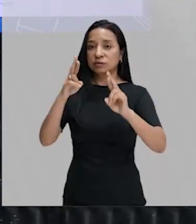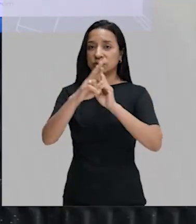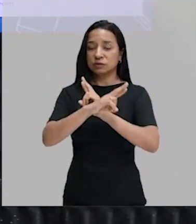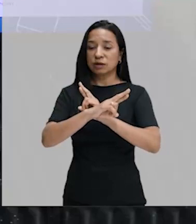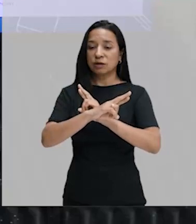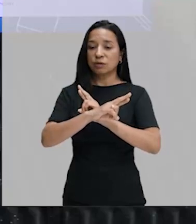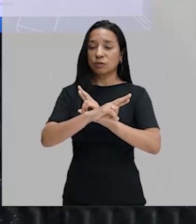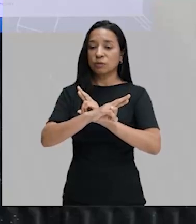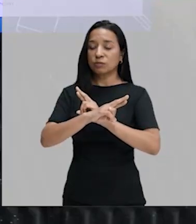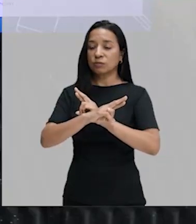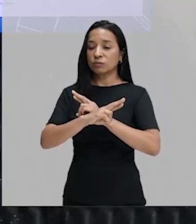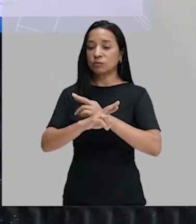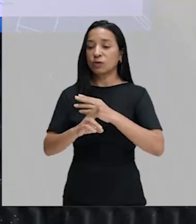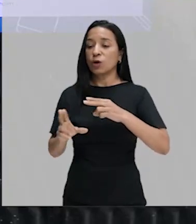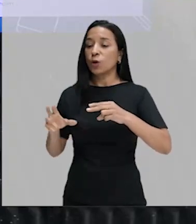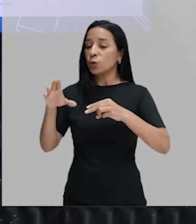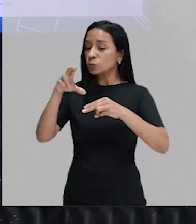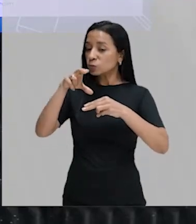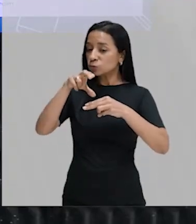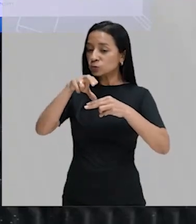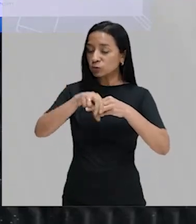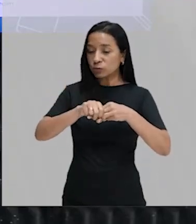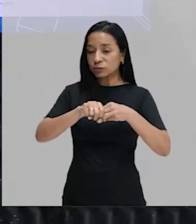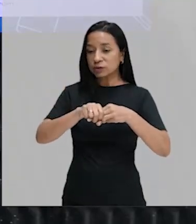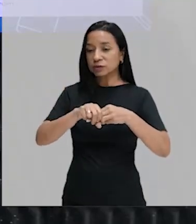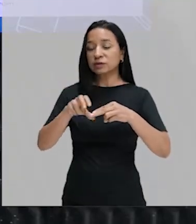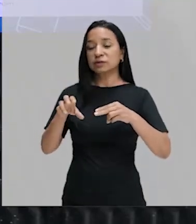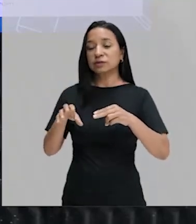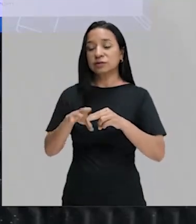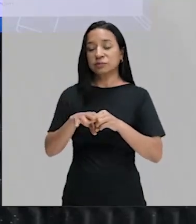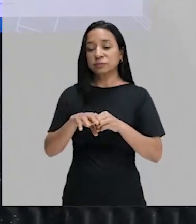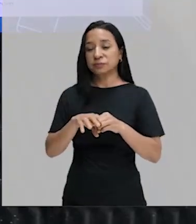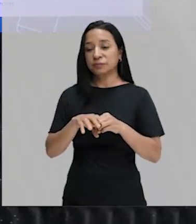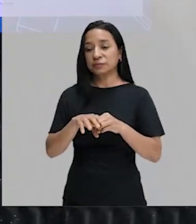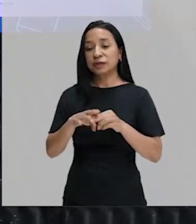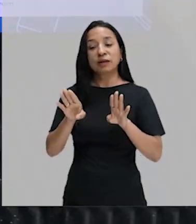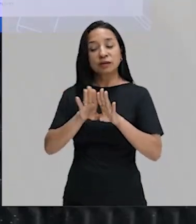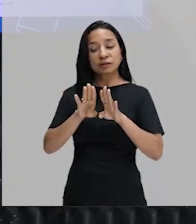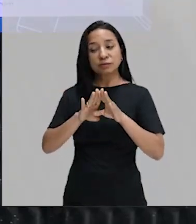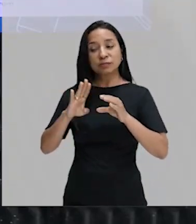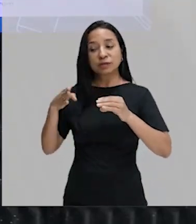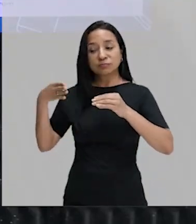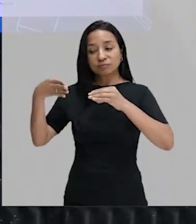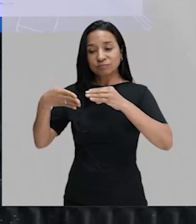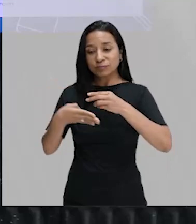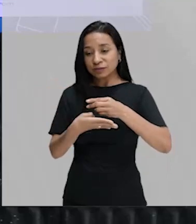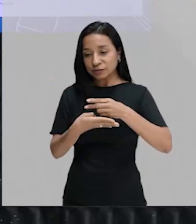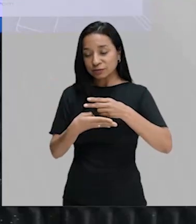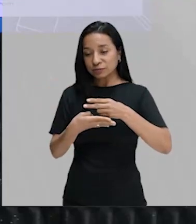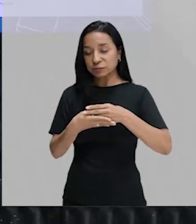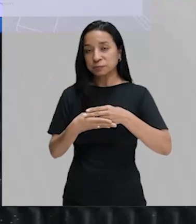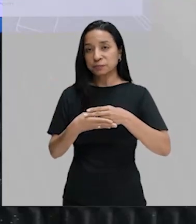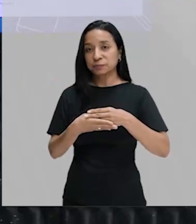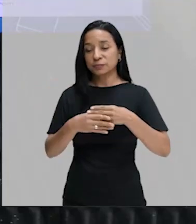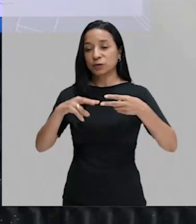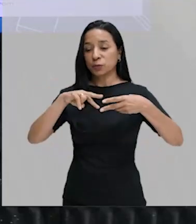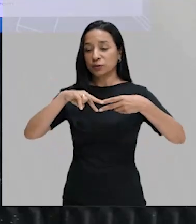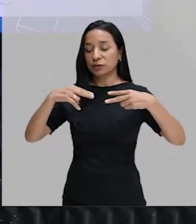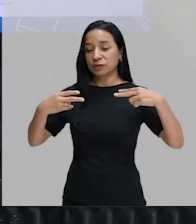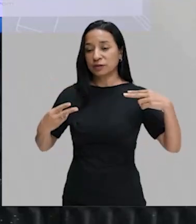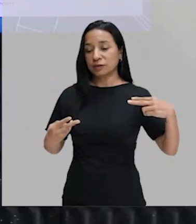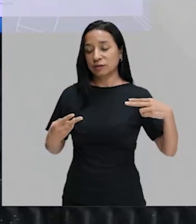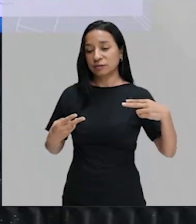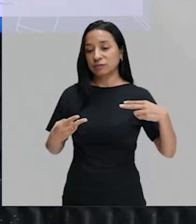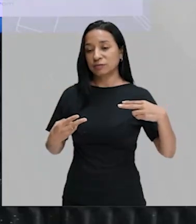de dominância e de recessividade entre esses alelos. Quando eu juntei o ZV com o ZM, o